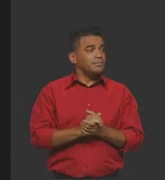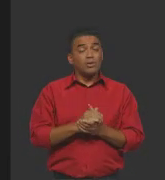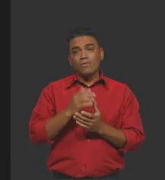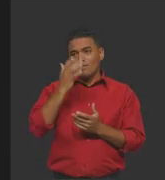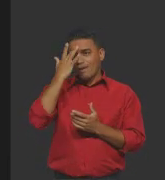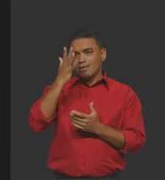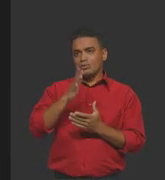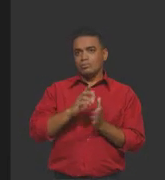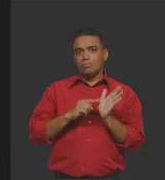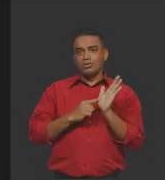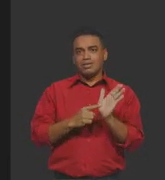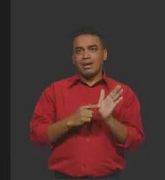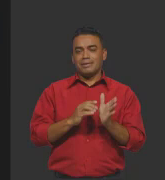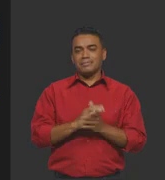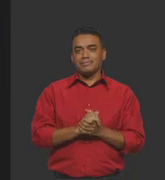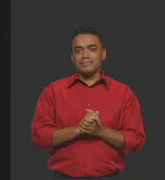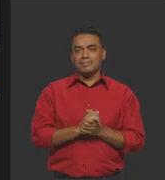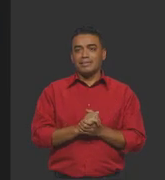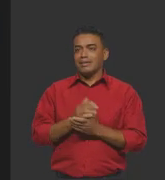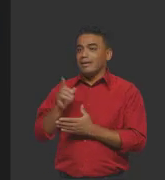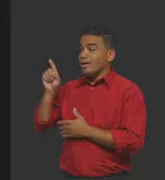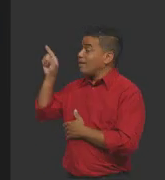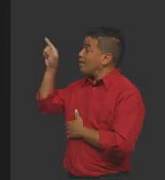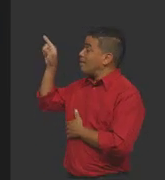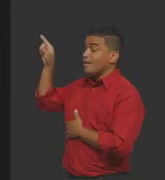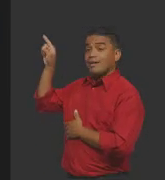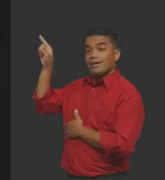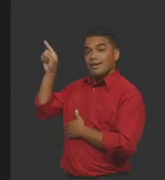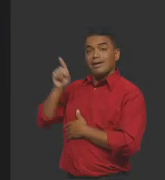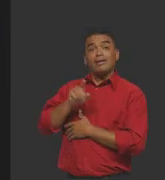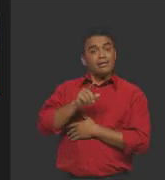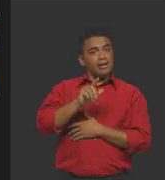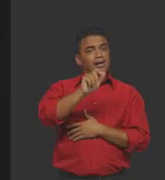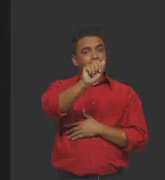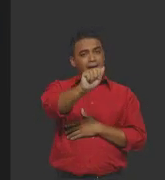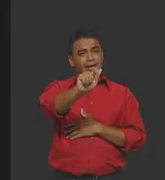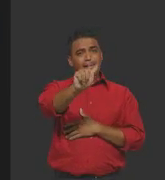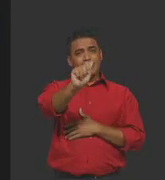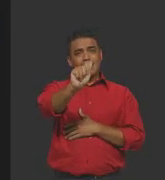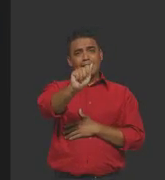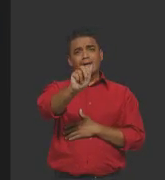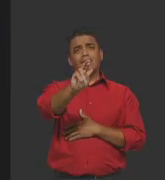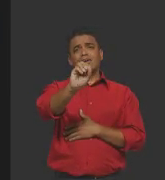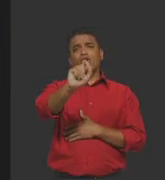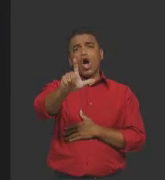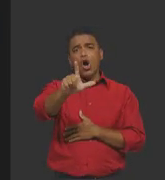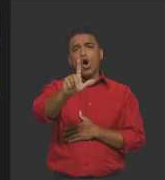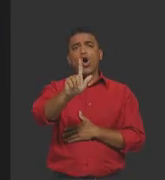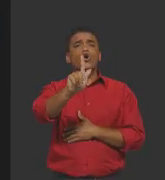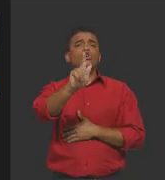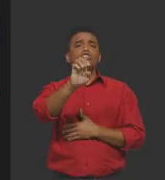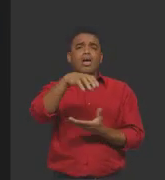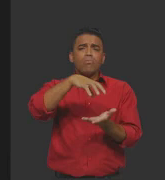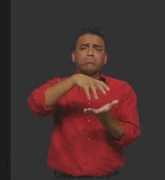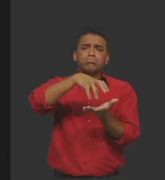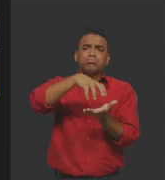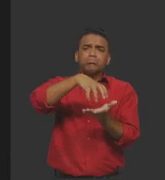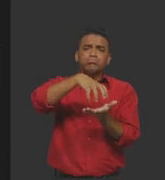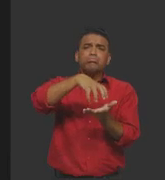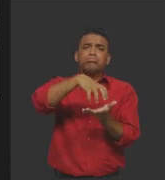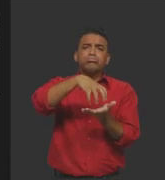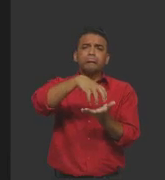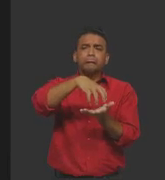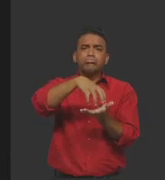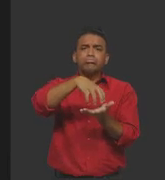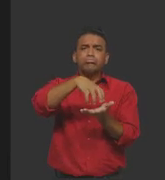imagem. Então, pego, coloco lá o gel de agarol, o gel ele vai então ficar gelatinoso,